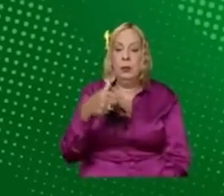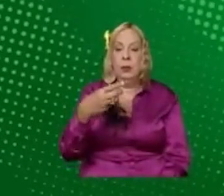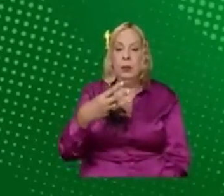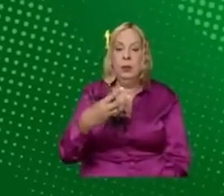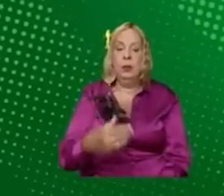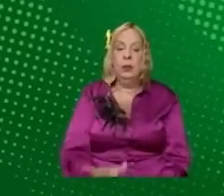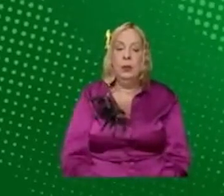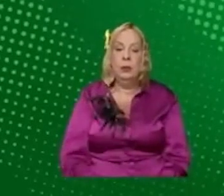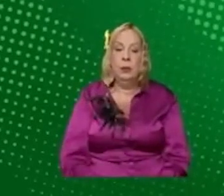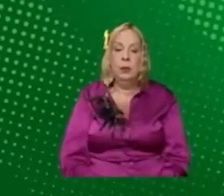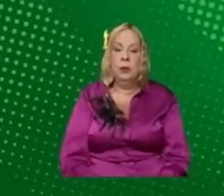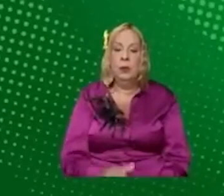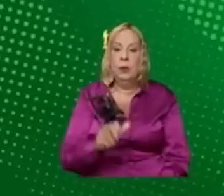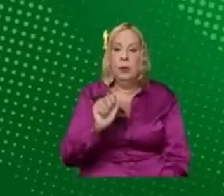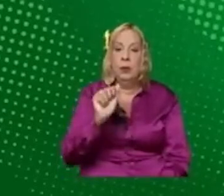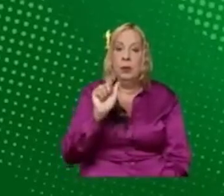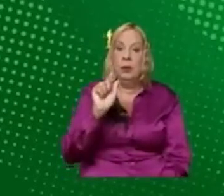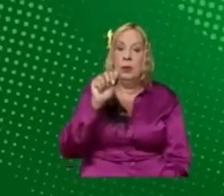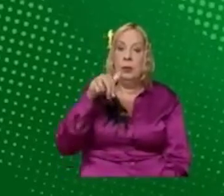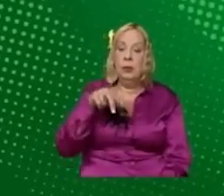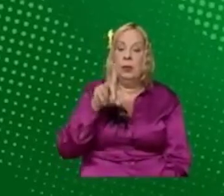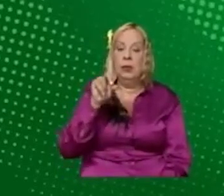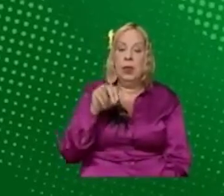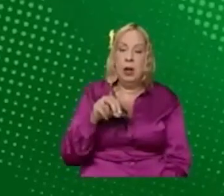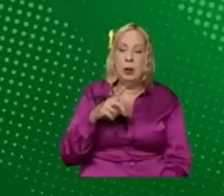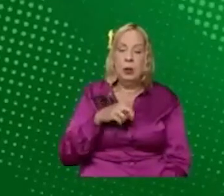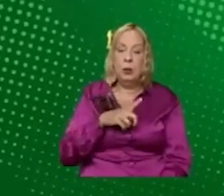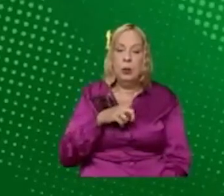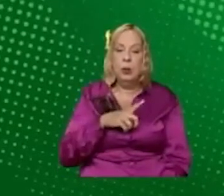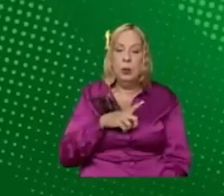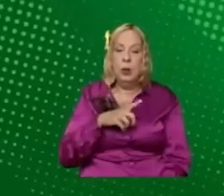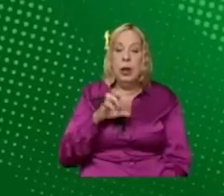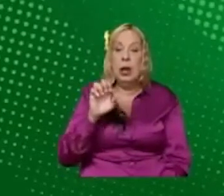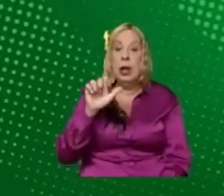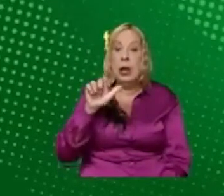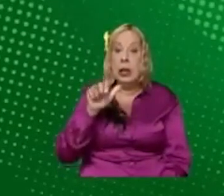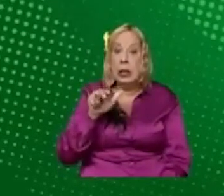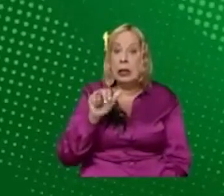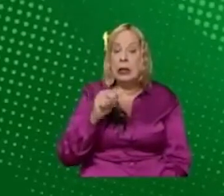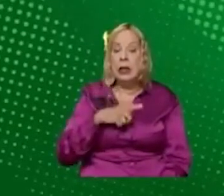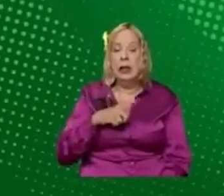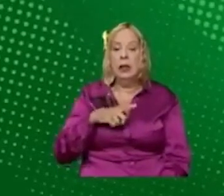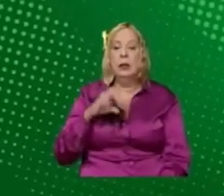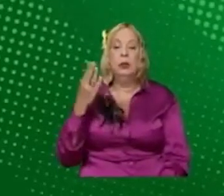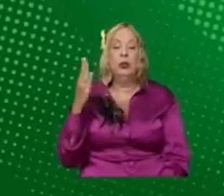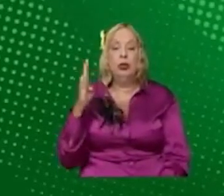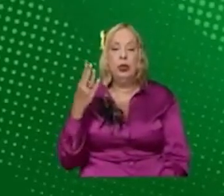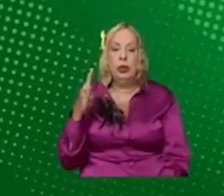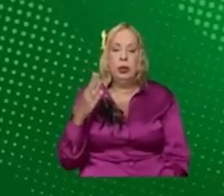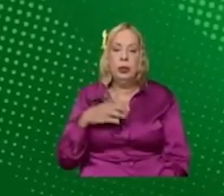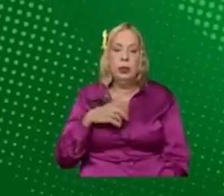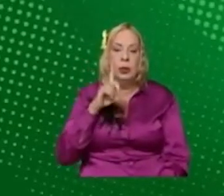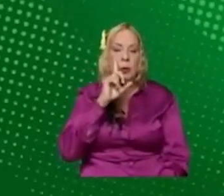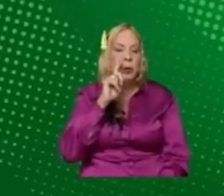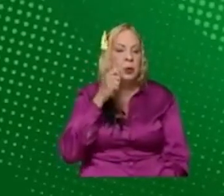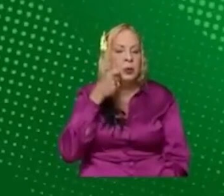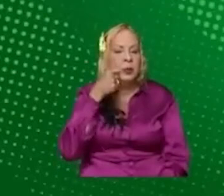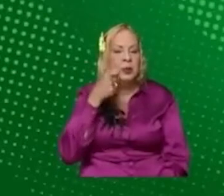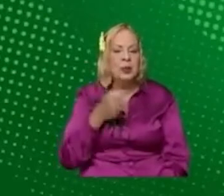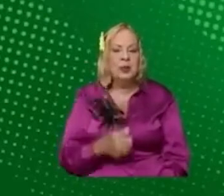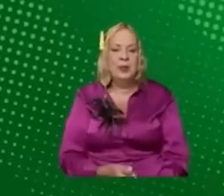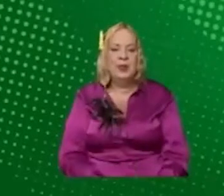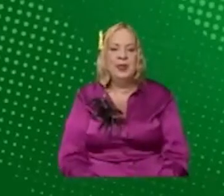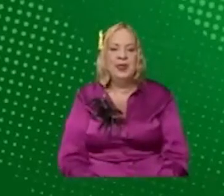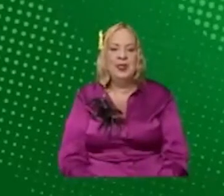056173, alô, Aguinaldo e Elânia, olha aí. Aracaju, e é a Cíntia da Santa